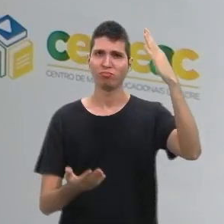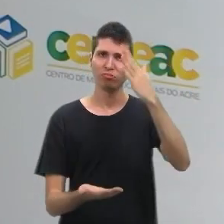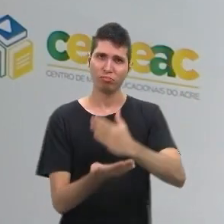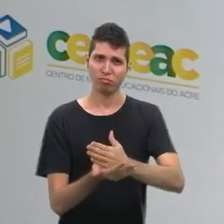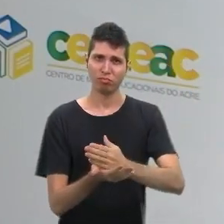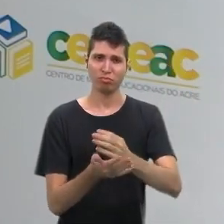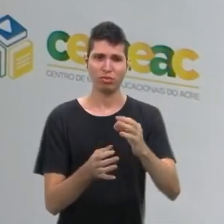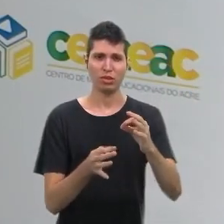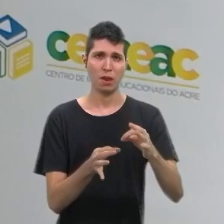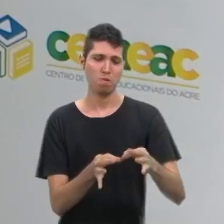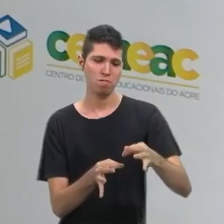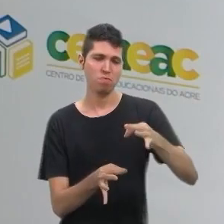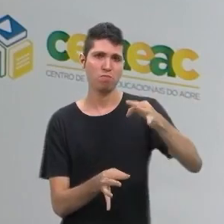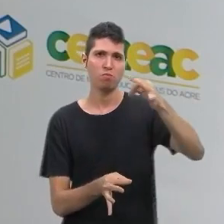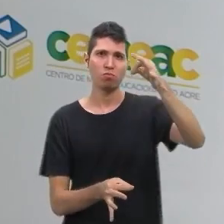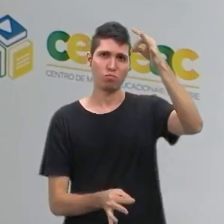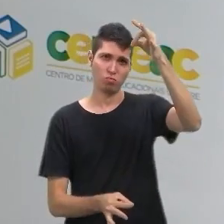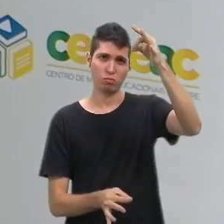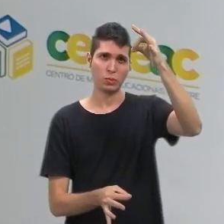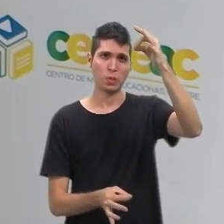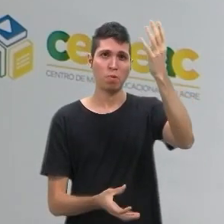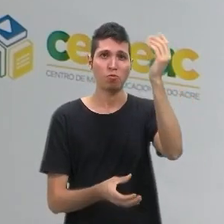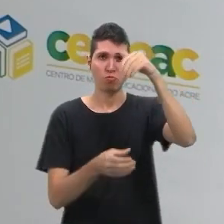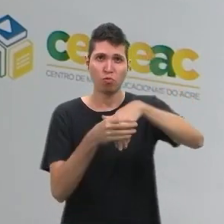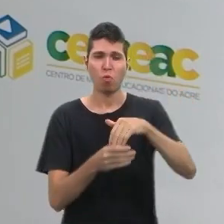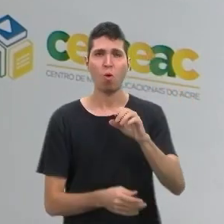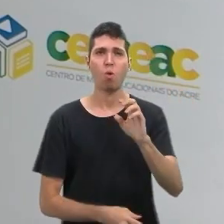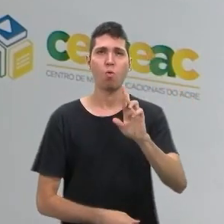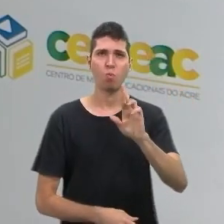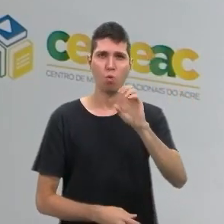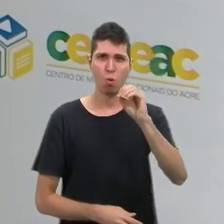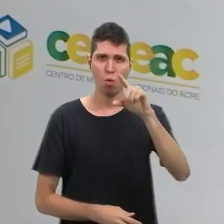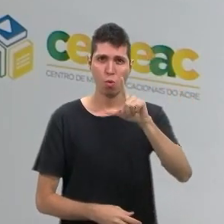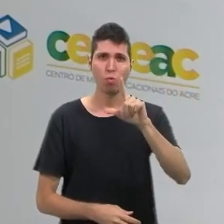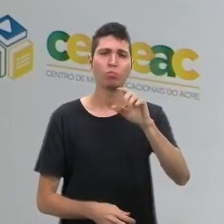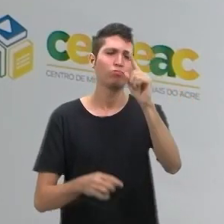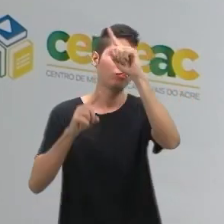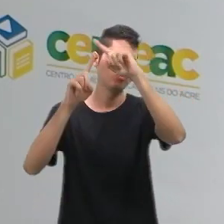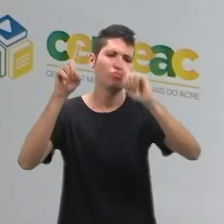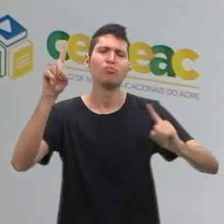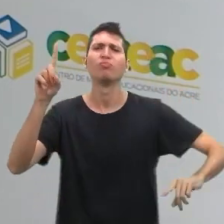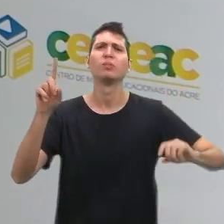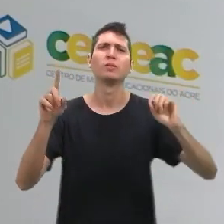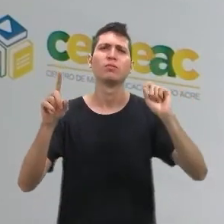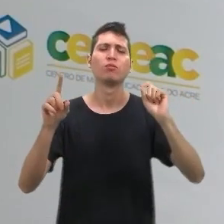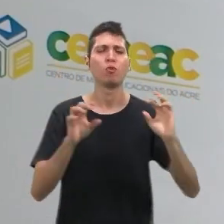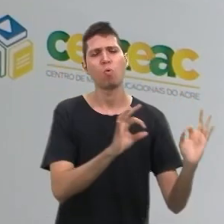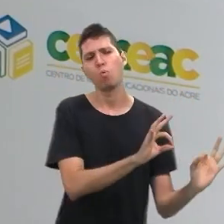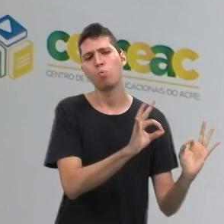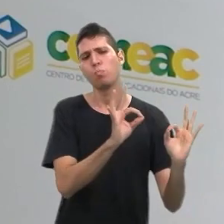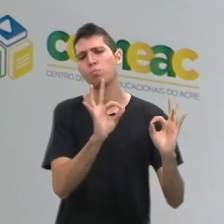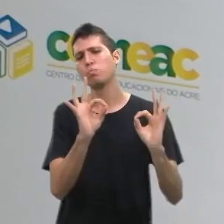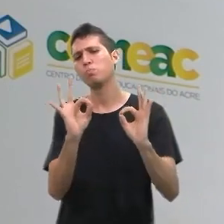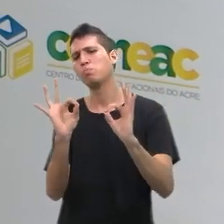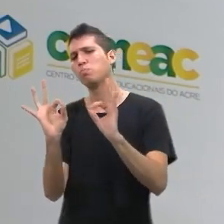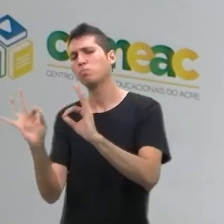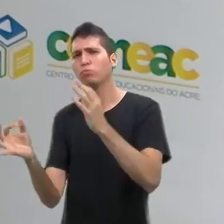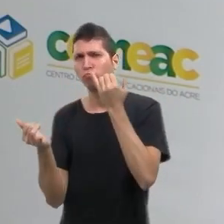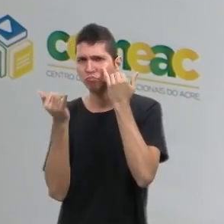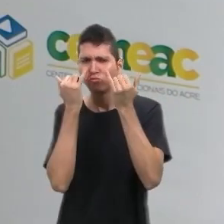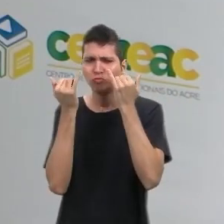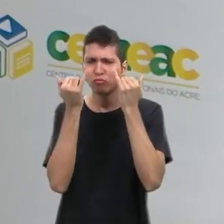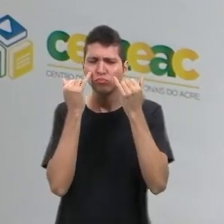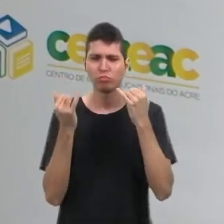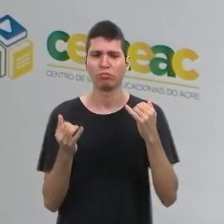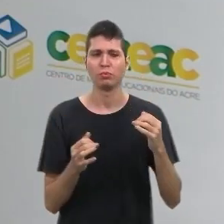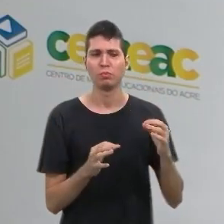gente vai entrar com uma palavrinha chamada rol, né? Professor, o que significa a ideia do rol na estatística? Você colocar em ordem crescente as informações ou os dados